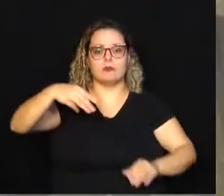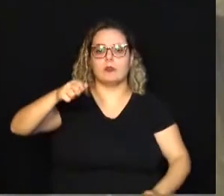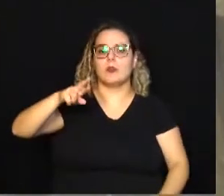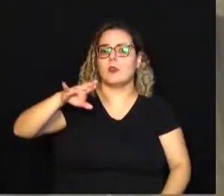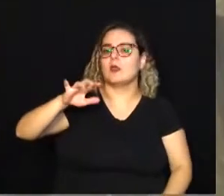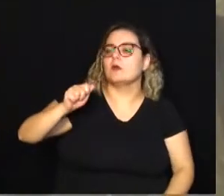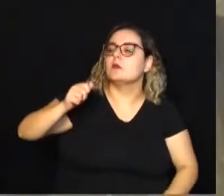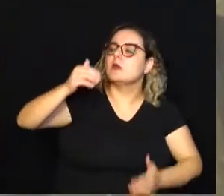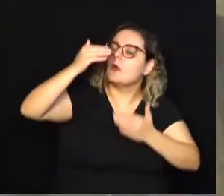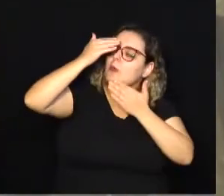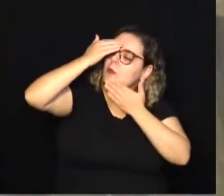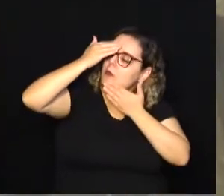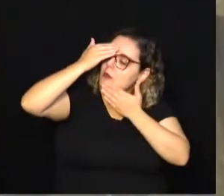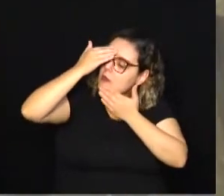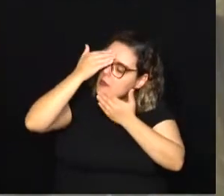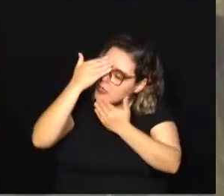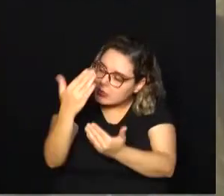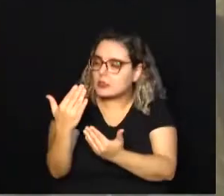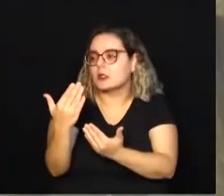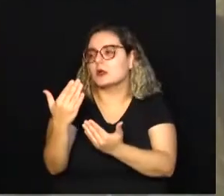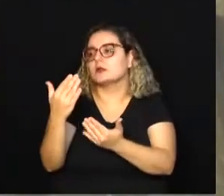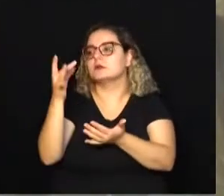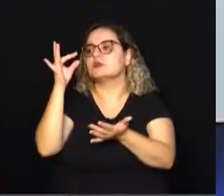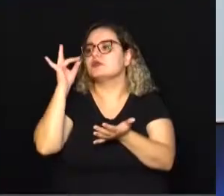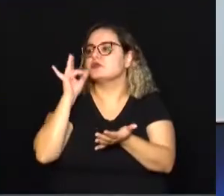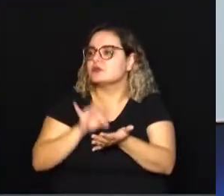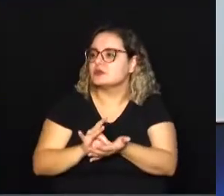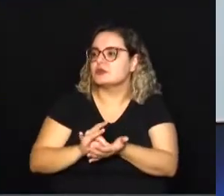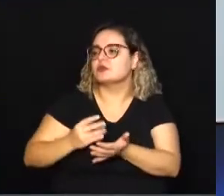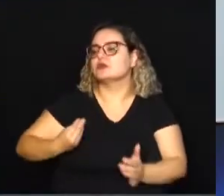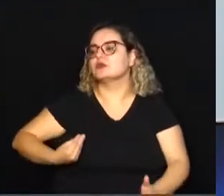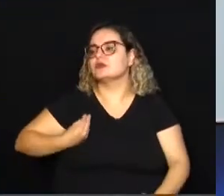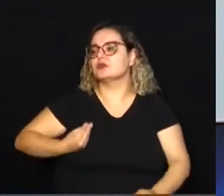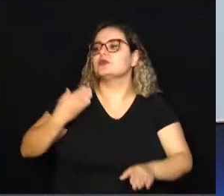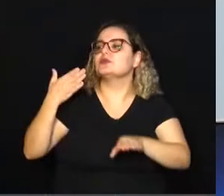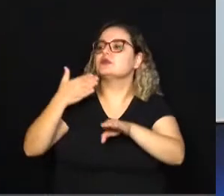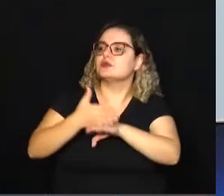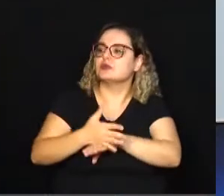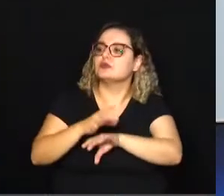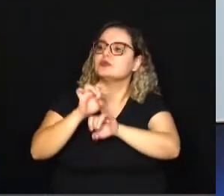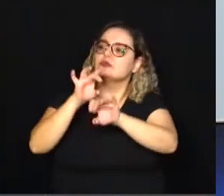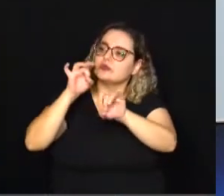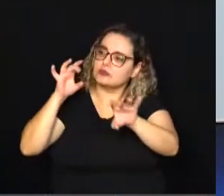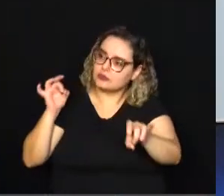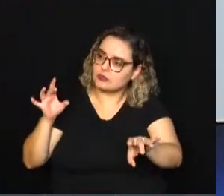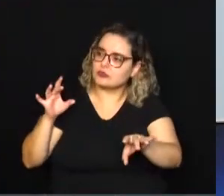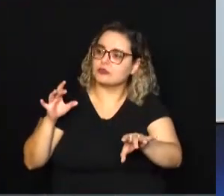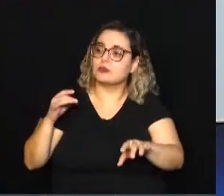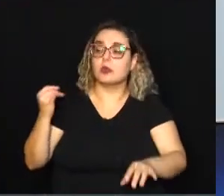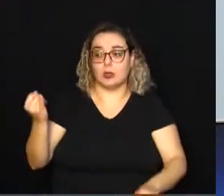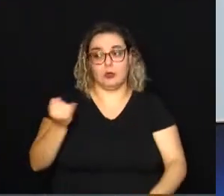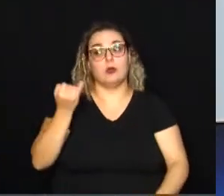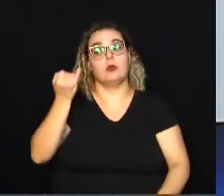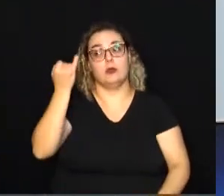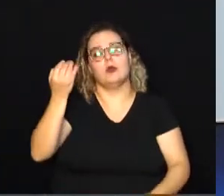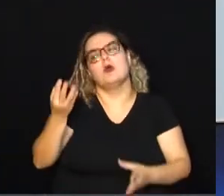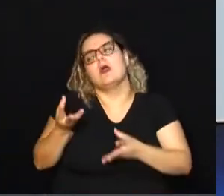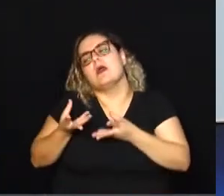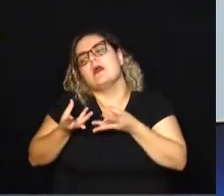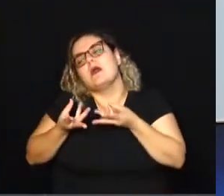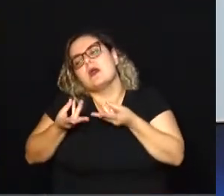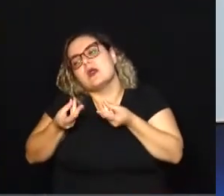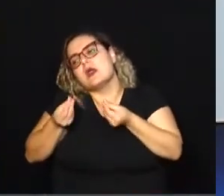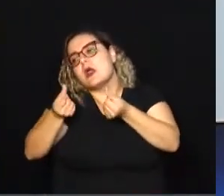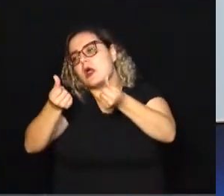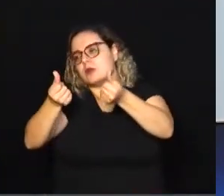quero agradecer muito a sua participação de forma virtual, extremamente enriquecedora,